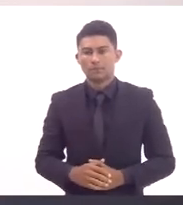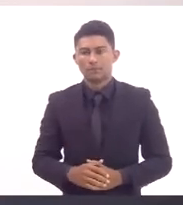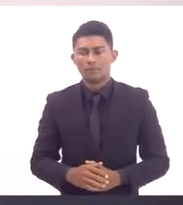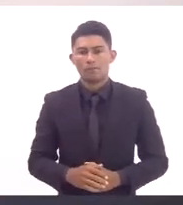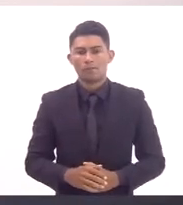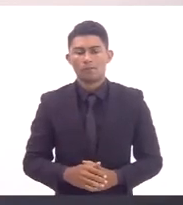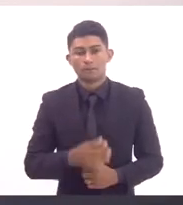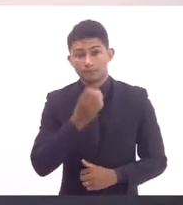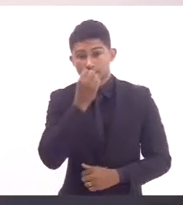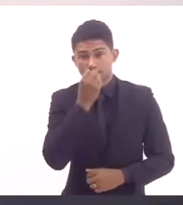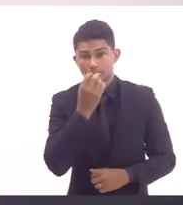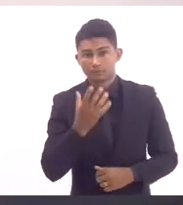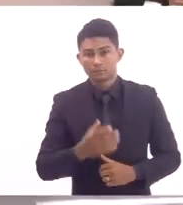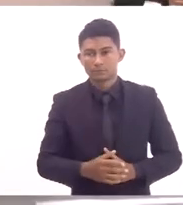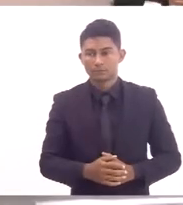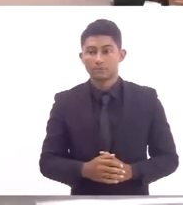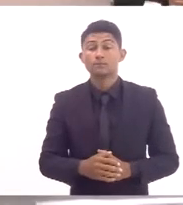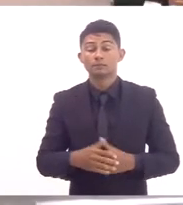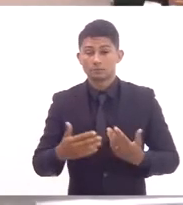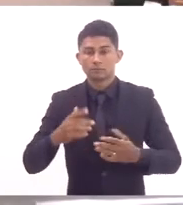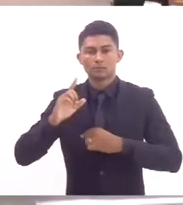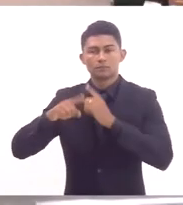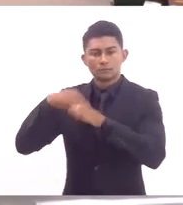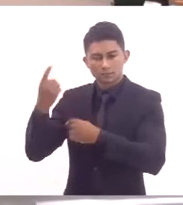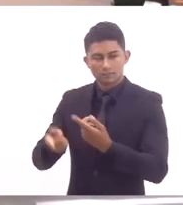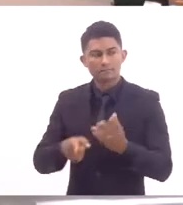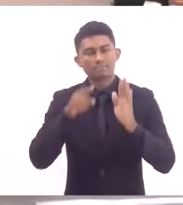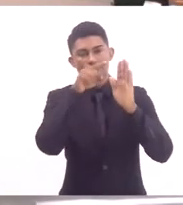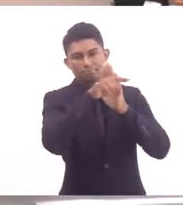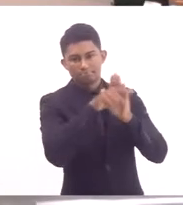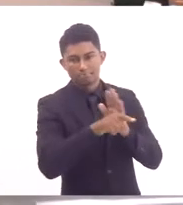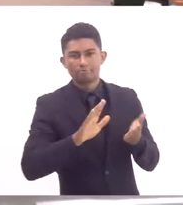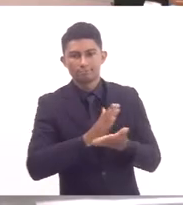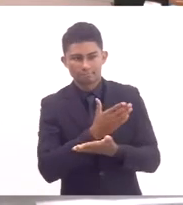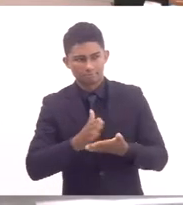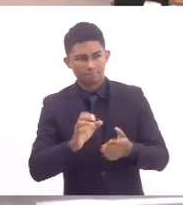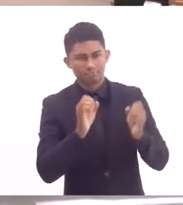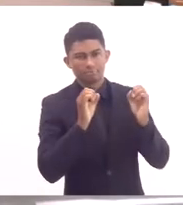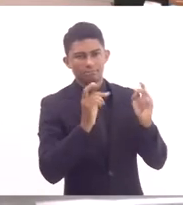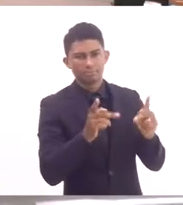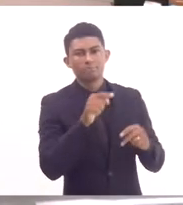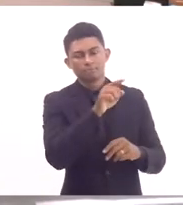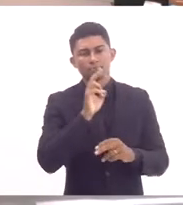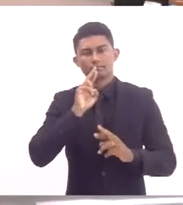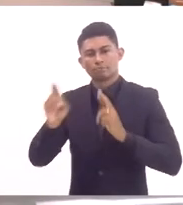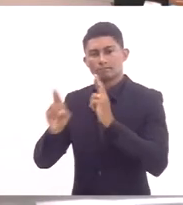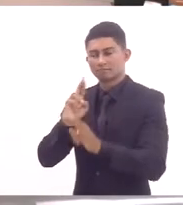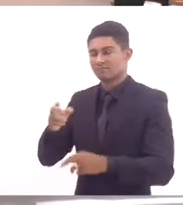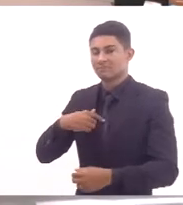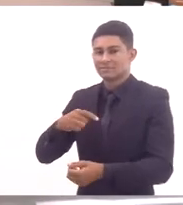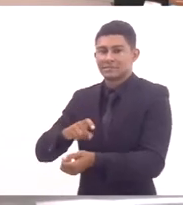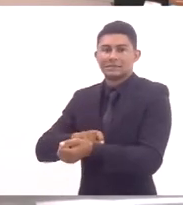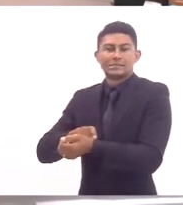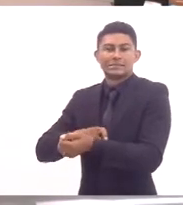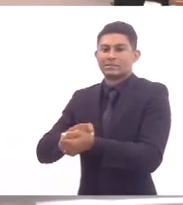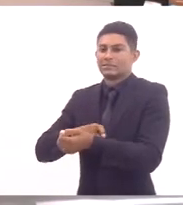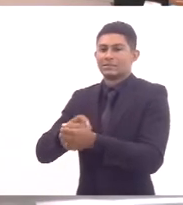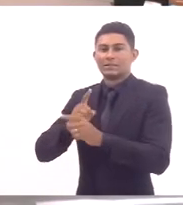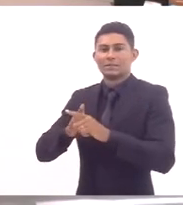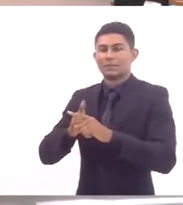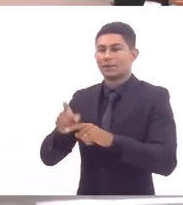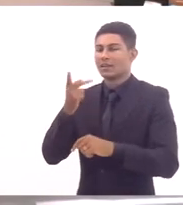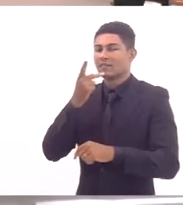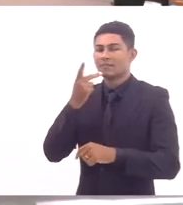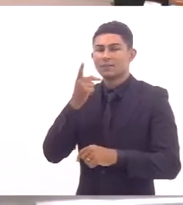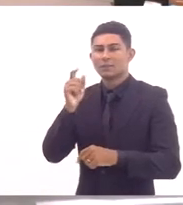bom então naturalmente depois algumas questões serão direcionais E aí ele vai poder um pouquinho nervosa porque não quando ela falou da